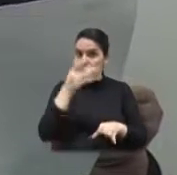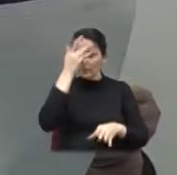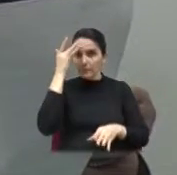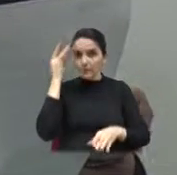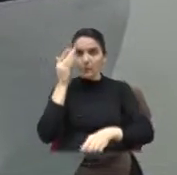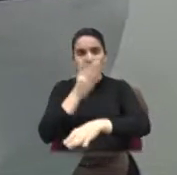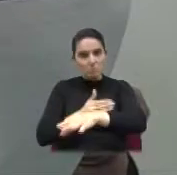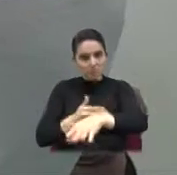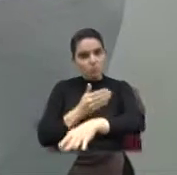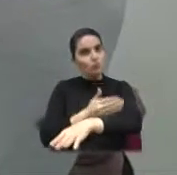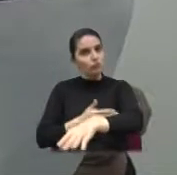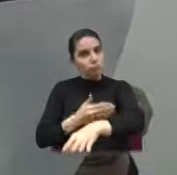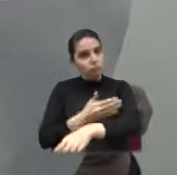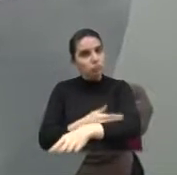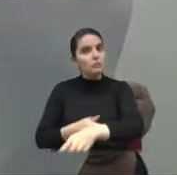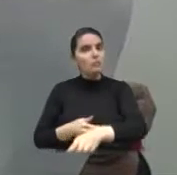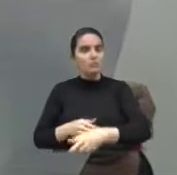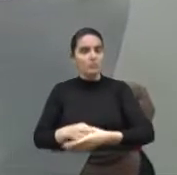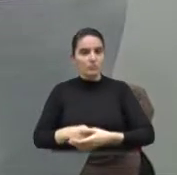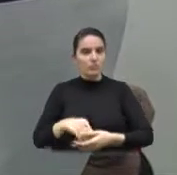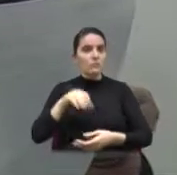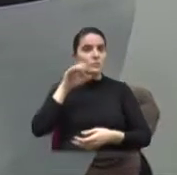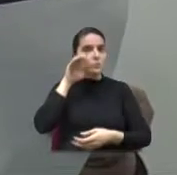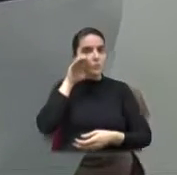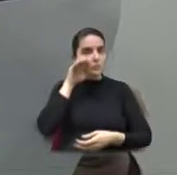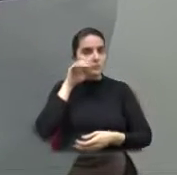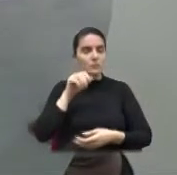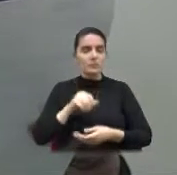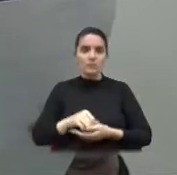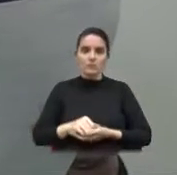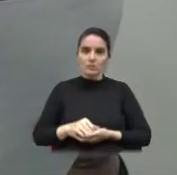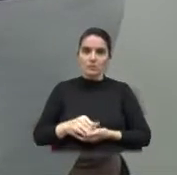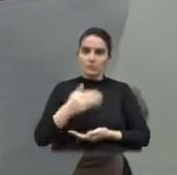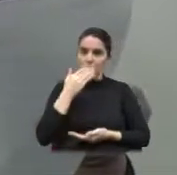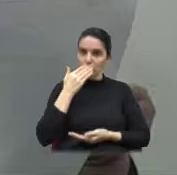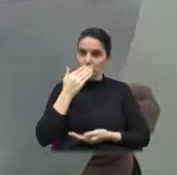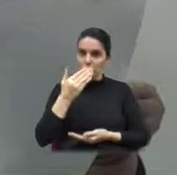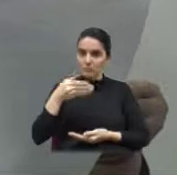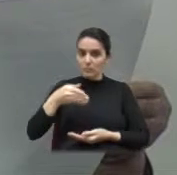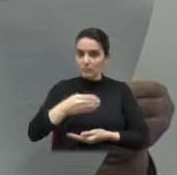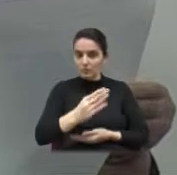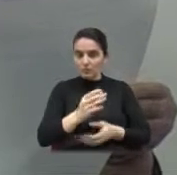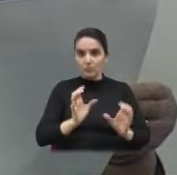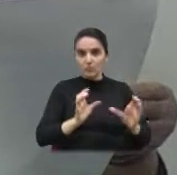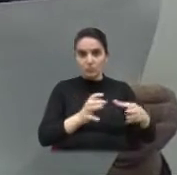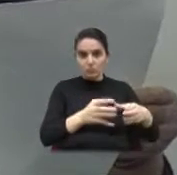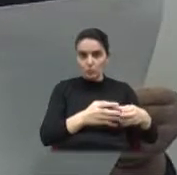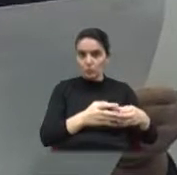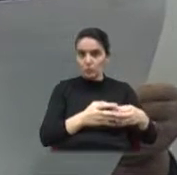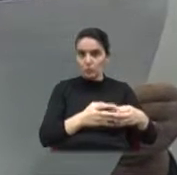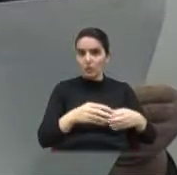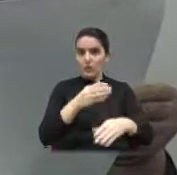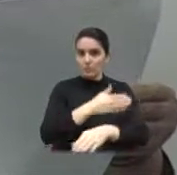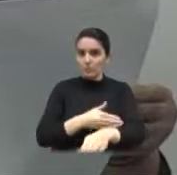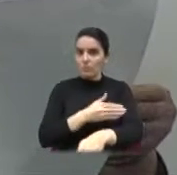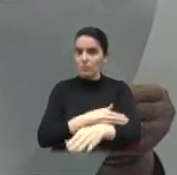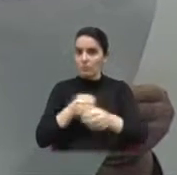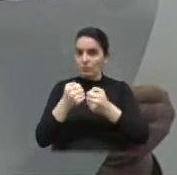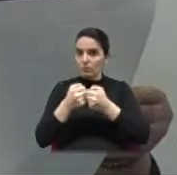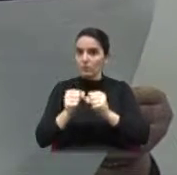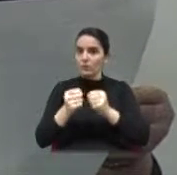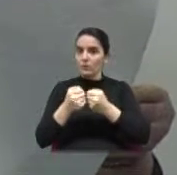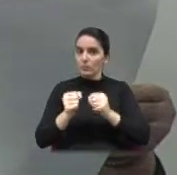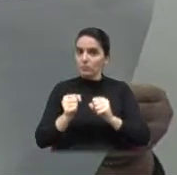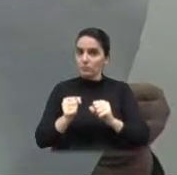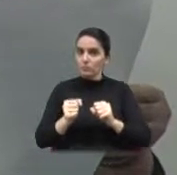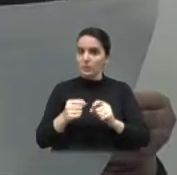machucou, e eu vou levar ela com certeza para alguma comissão, e ela se machucou no ônibus, e